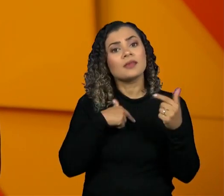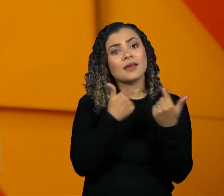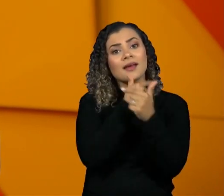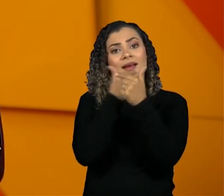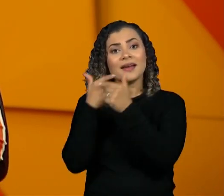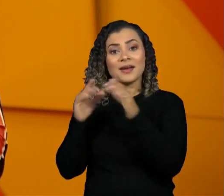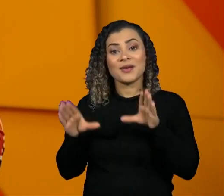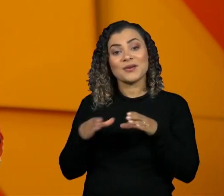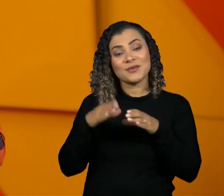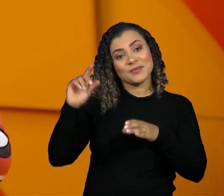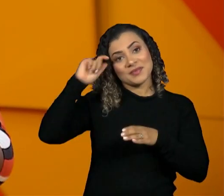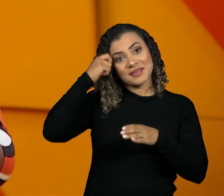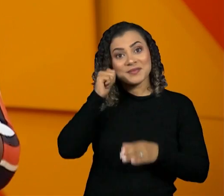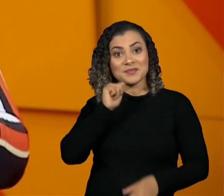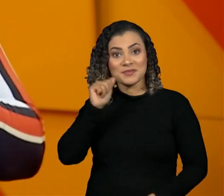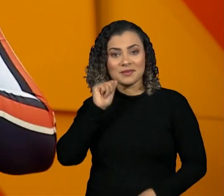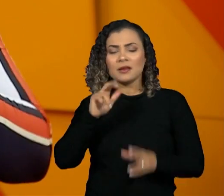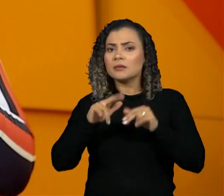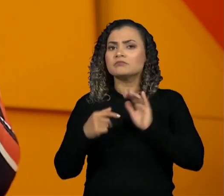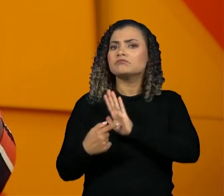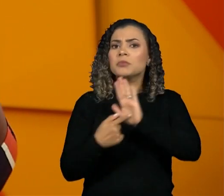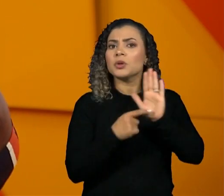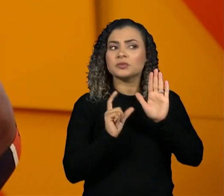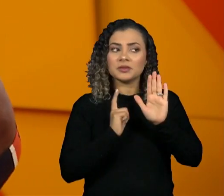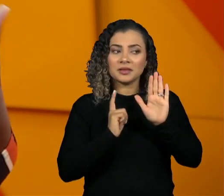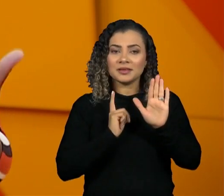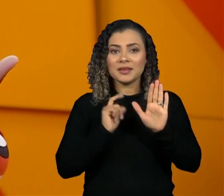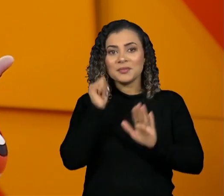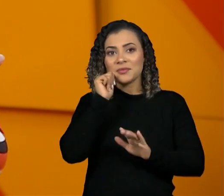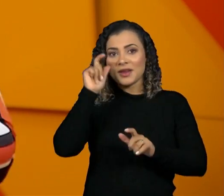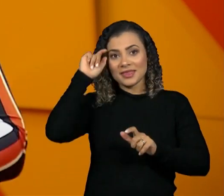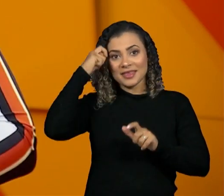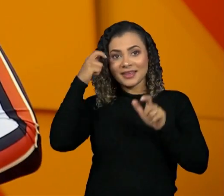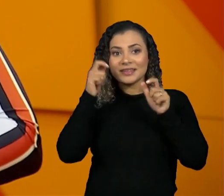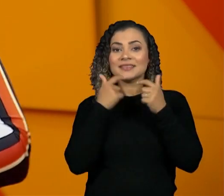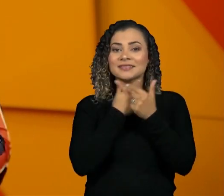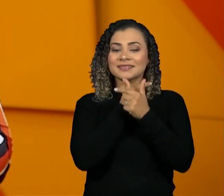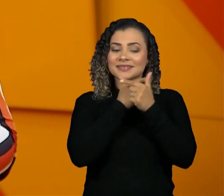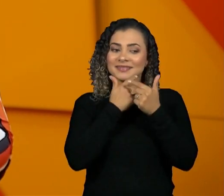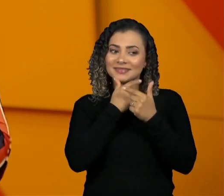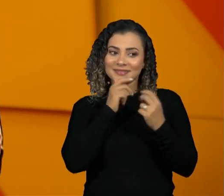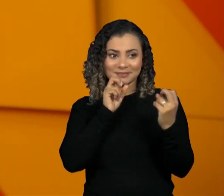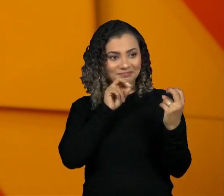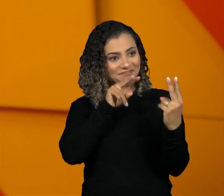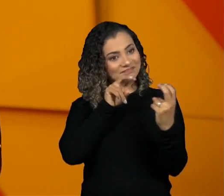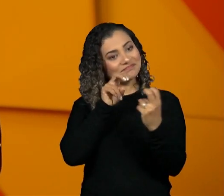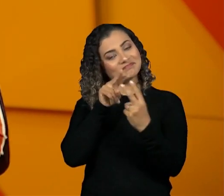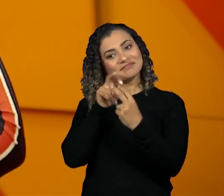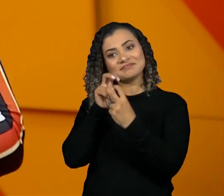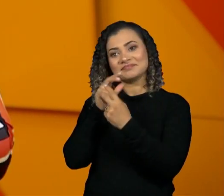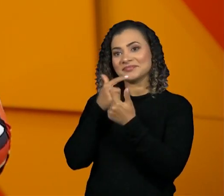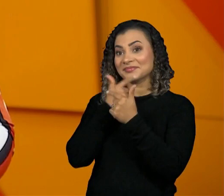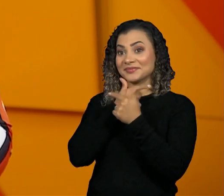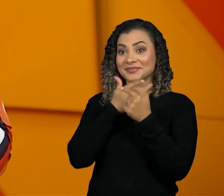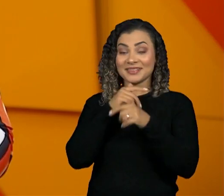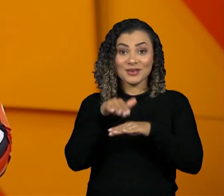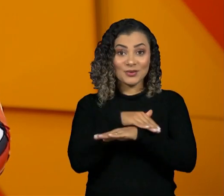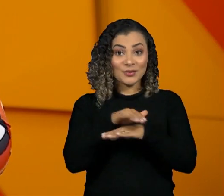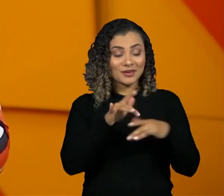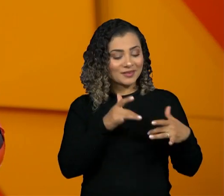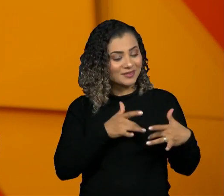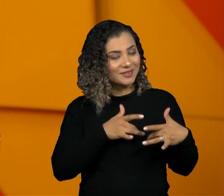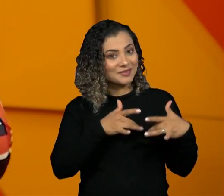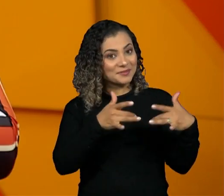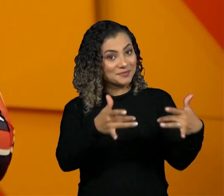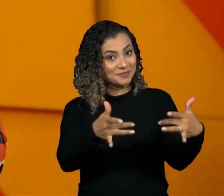mulheres negras. Ela mostra que ali, secretamente, as mulheres negras sorriem umas para as outras nas ruas. Essa solidariedade,